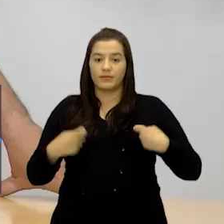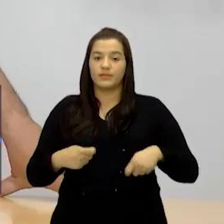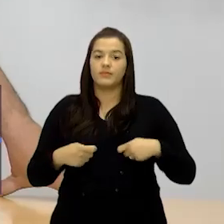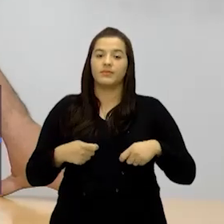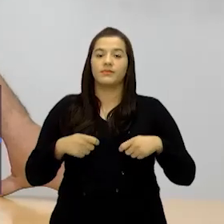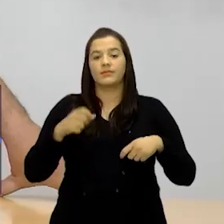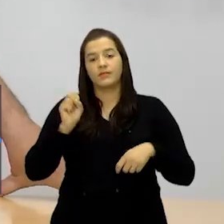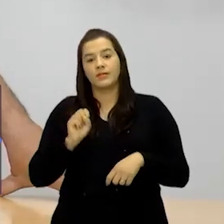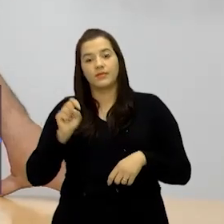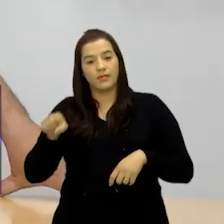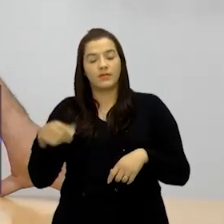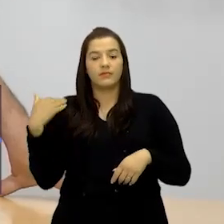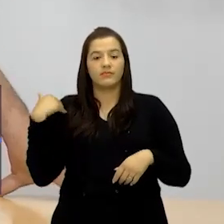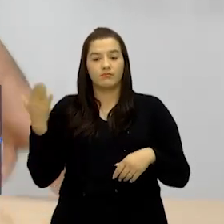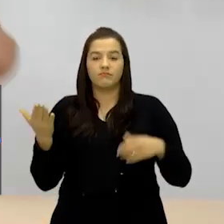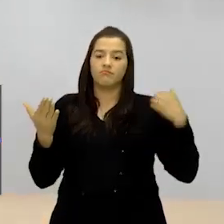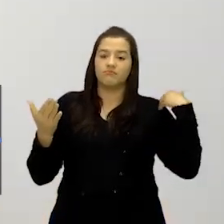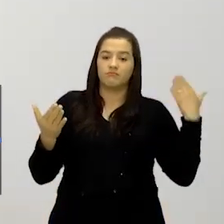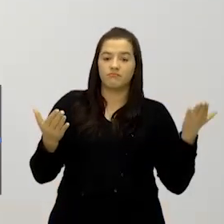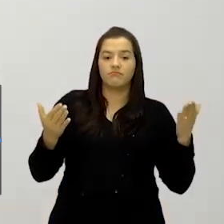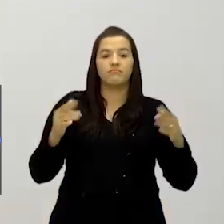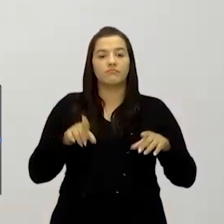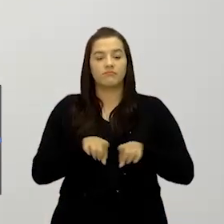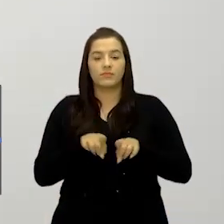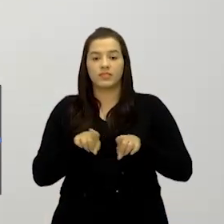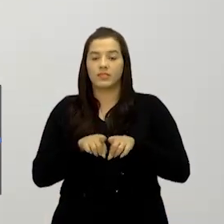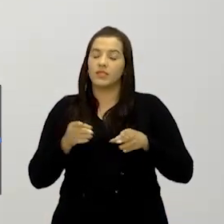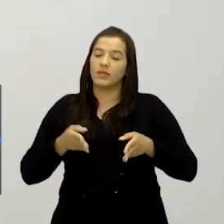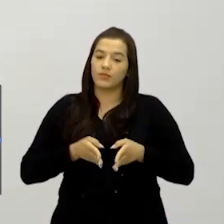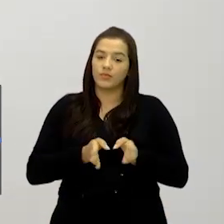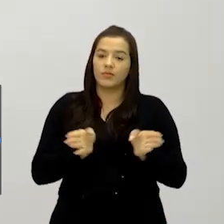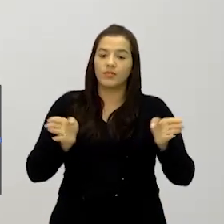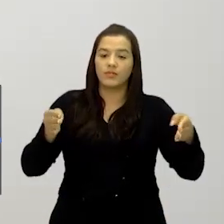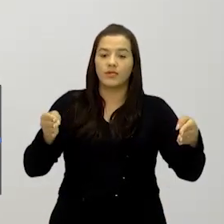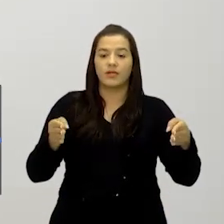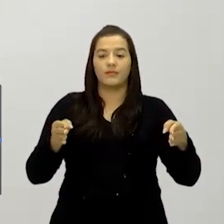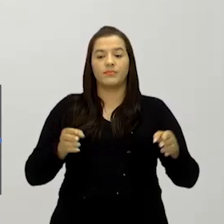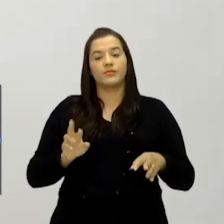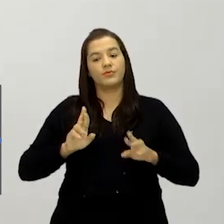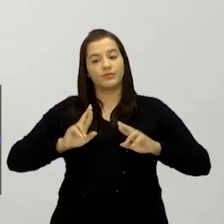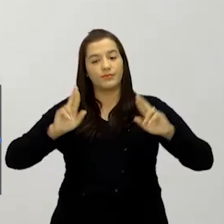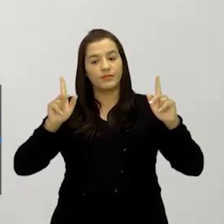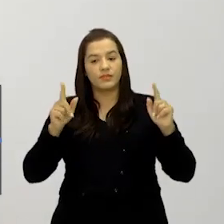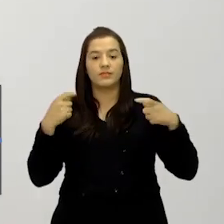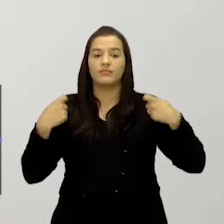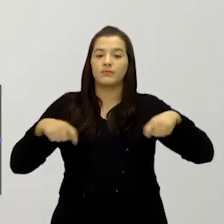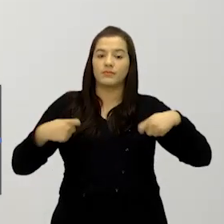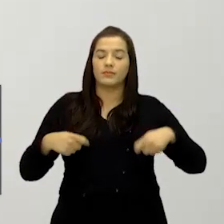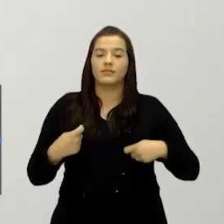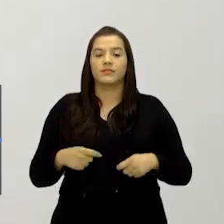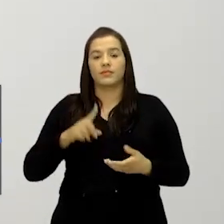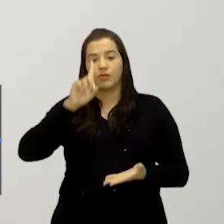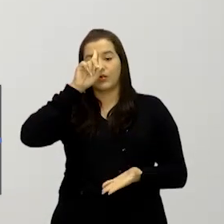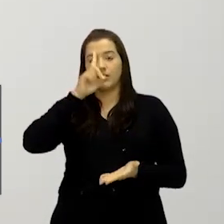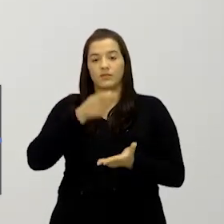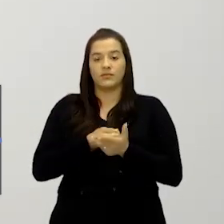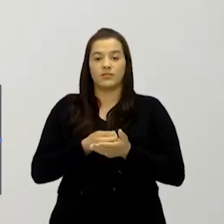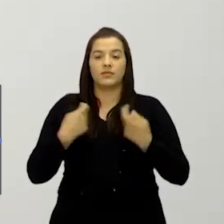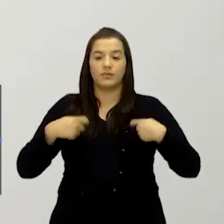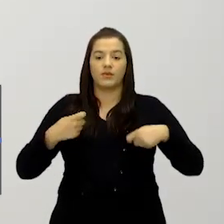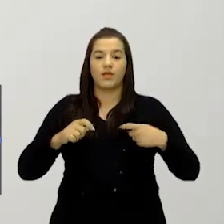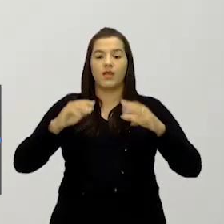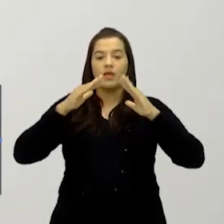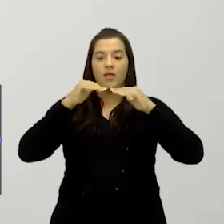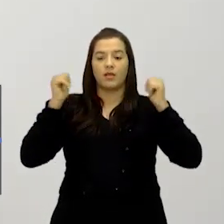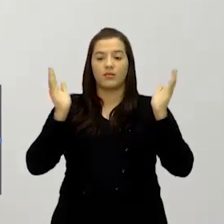Se for ímpar, multiplica por 4. Então, quando você tem um caminho, né, diferente, que você tem que abrir o seu fluxograma, aí você tem que pôr